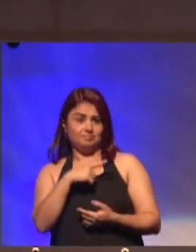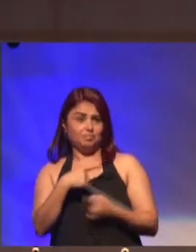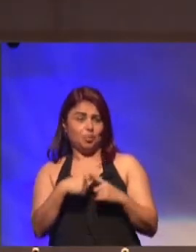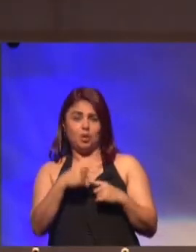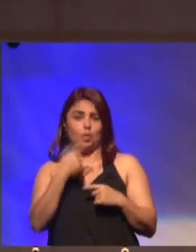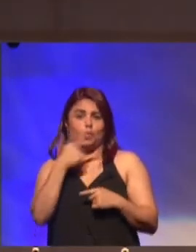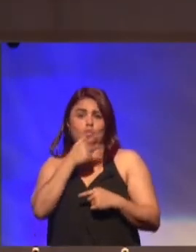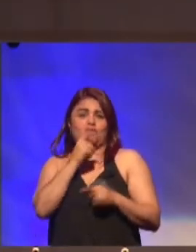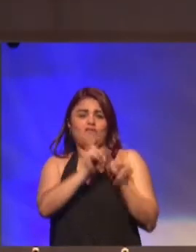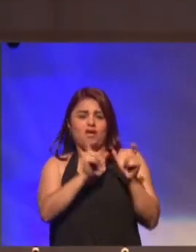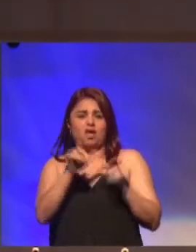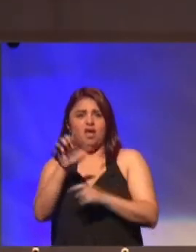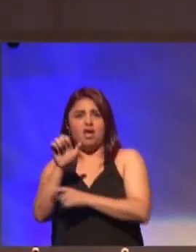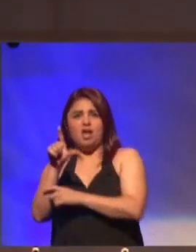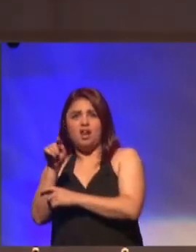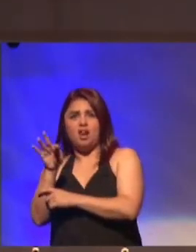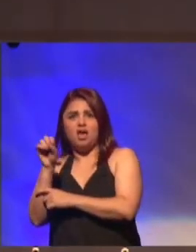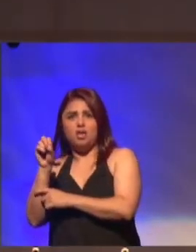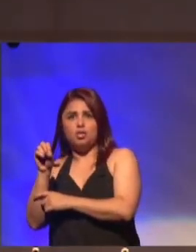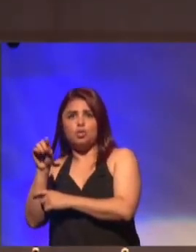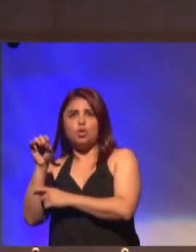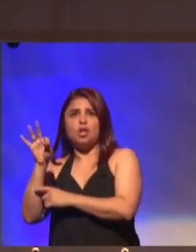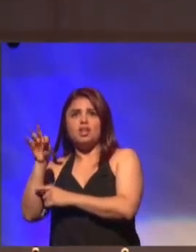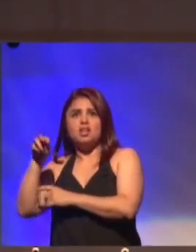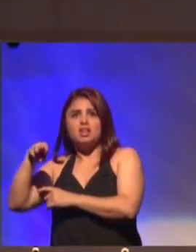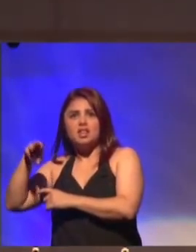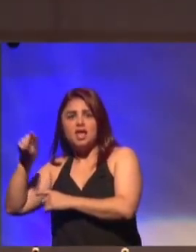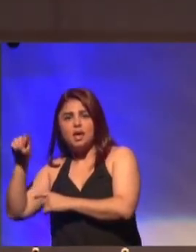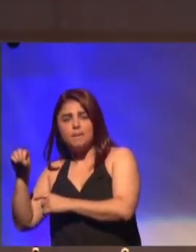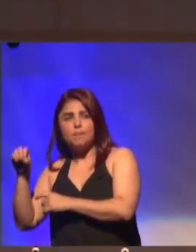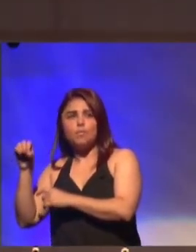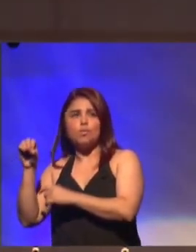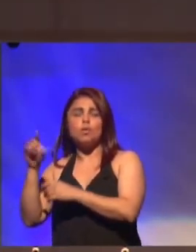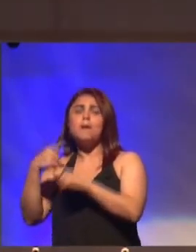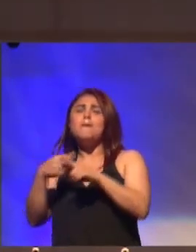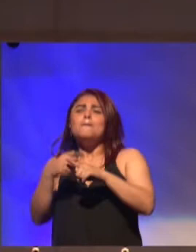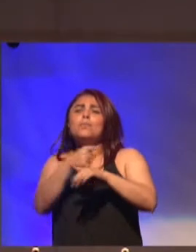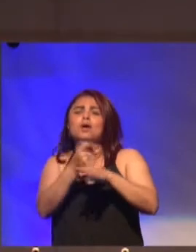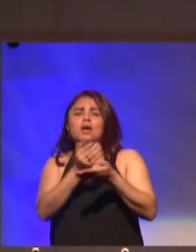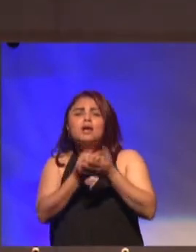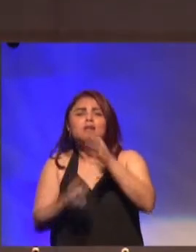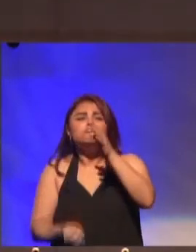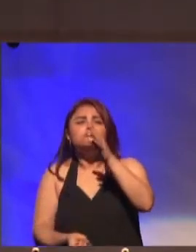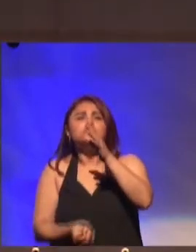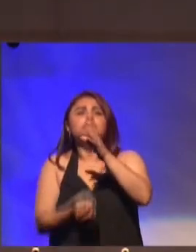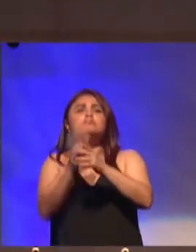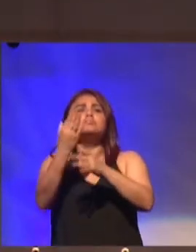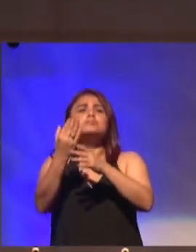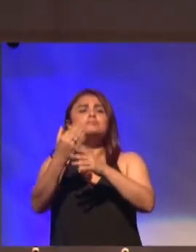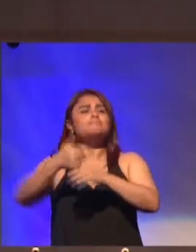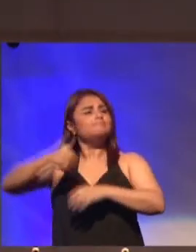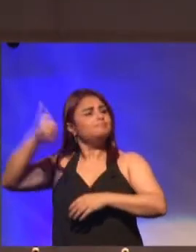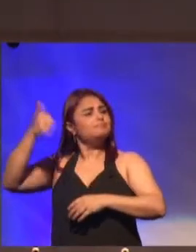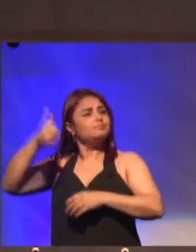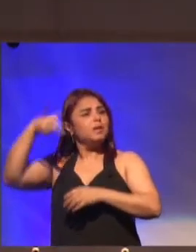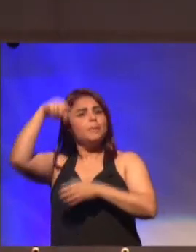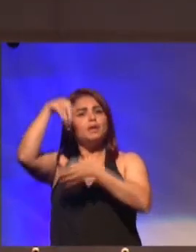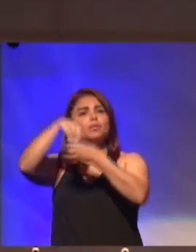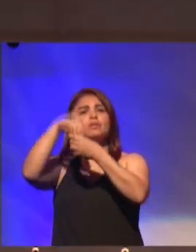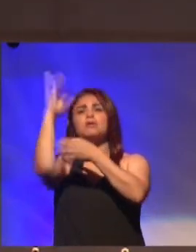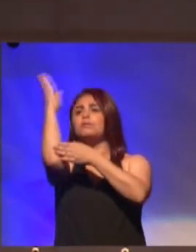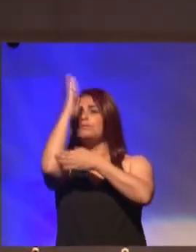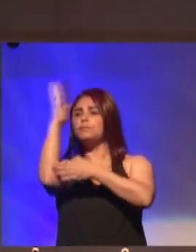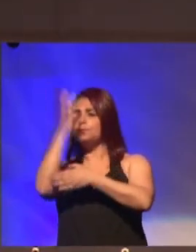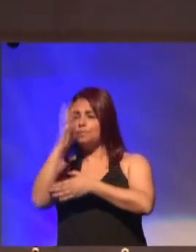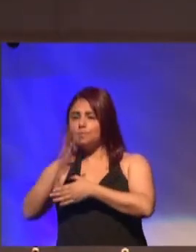consigo falar, gente. Eletrotermofototerapia. Por quê? Ele foi um dos precursores disso aqui no Brasil. Ele, ó, vou falar,